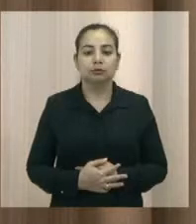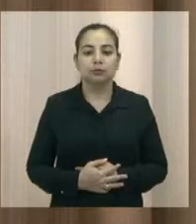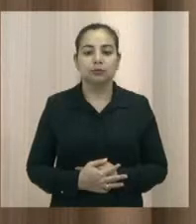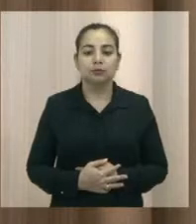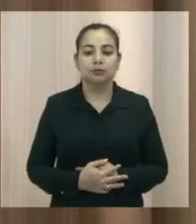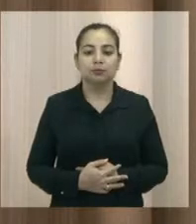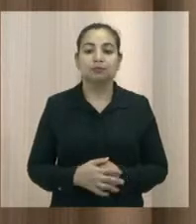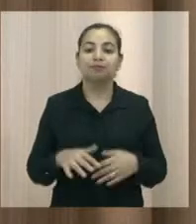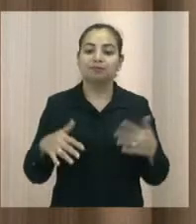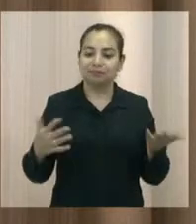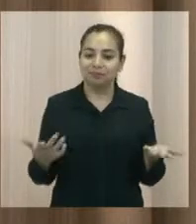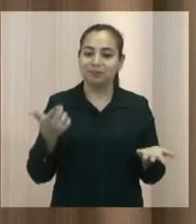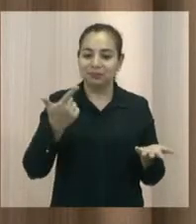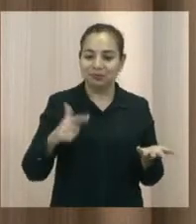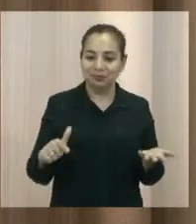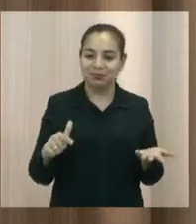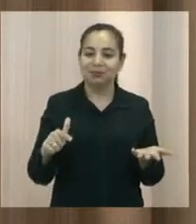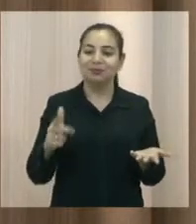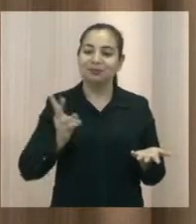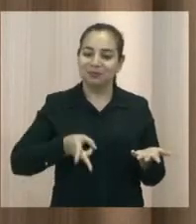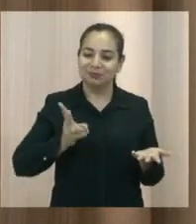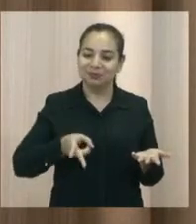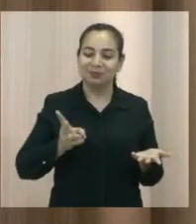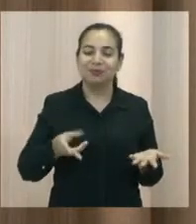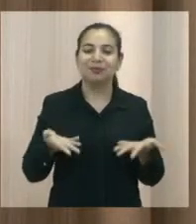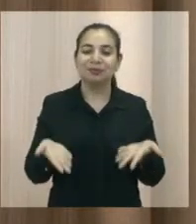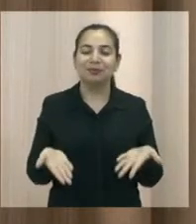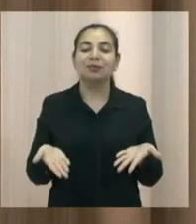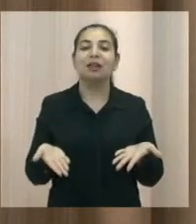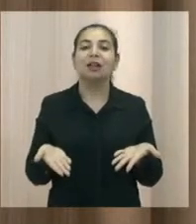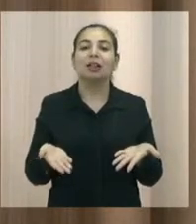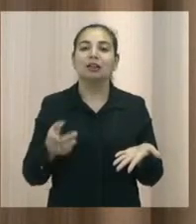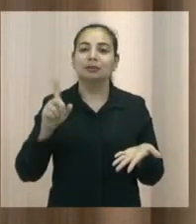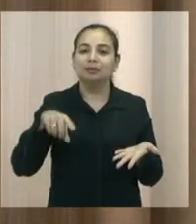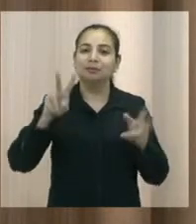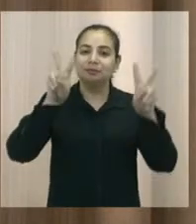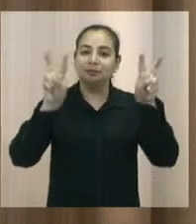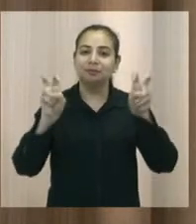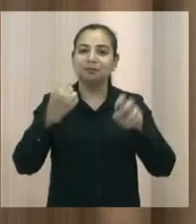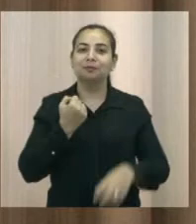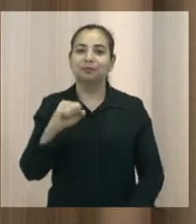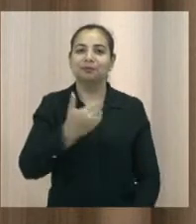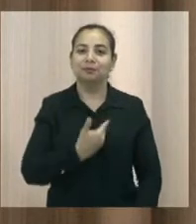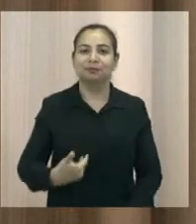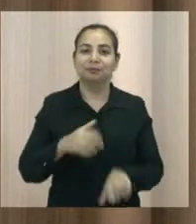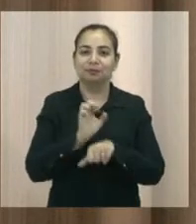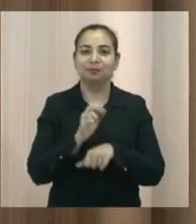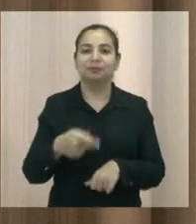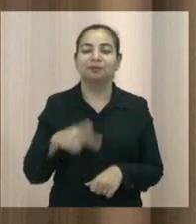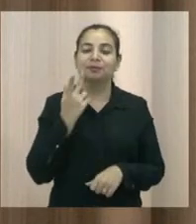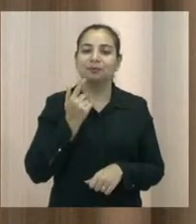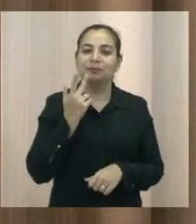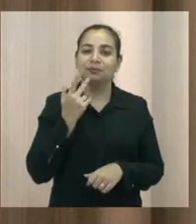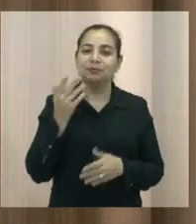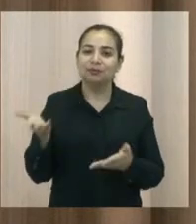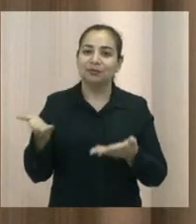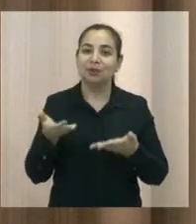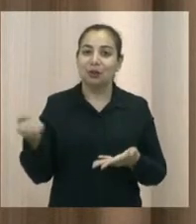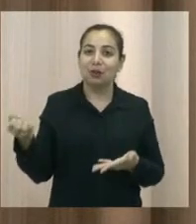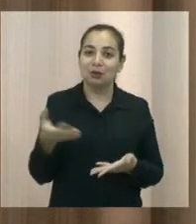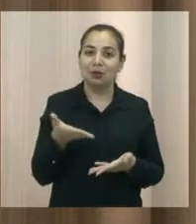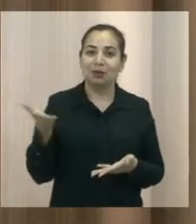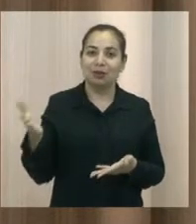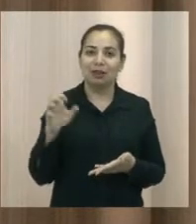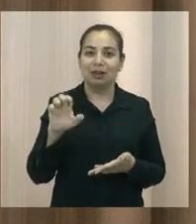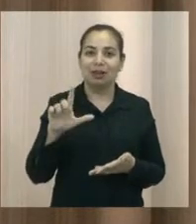De volta ao programa Direito, hoje falando sobre a Defensoria Pública do Estado do Ceará, porque a gente recebe a nova Defensora-Geral do Estado, a